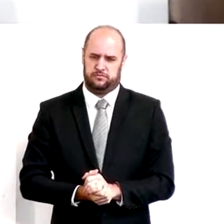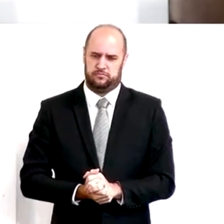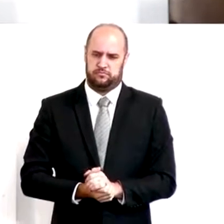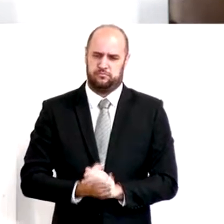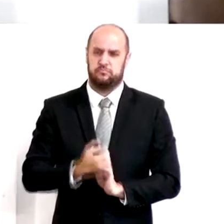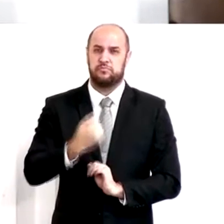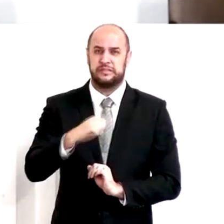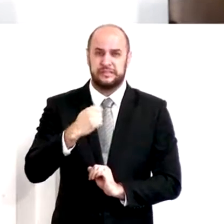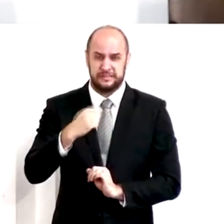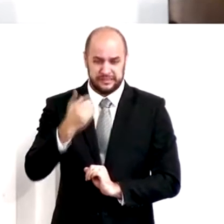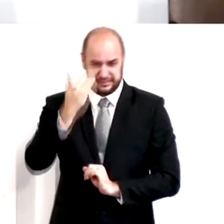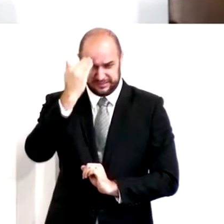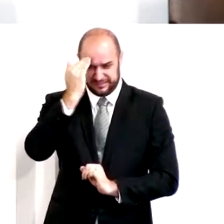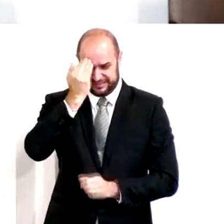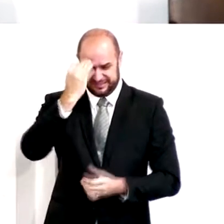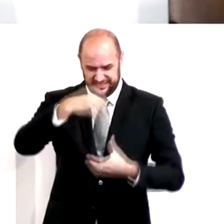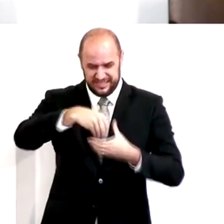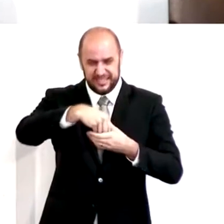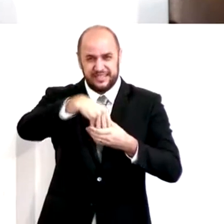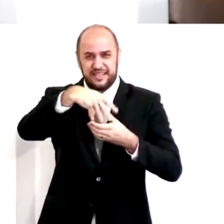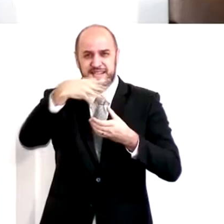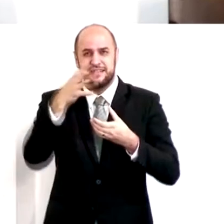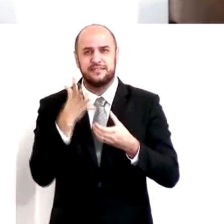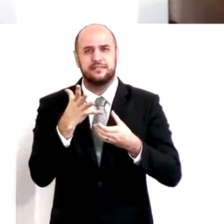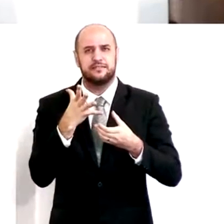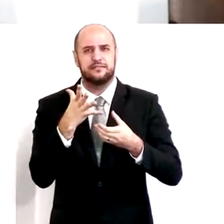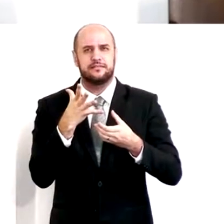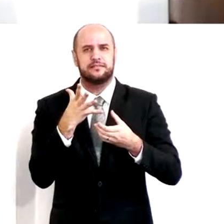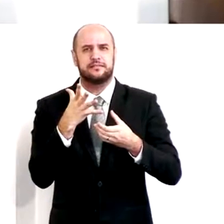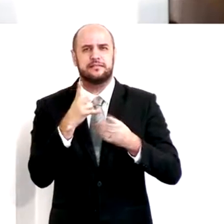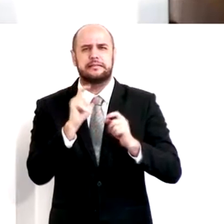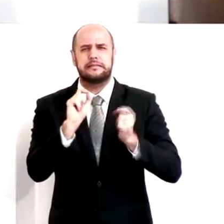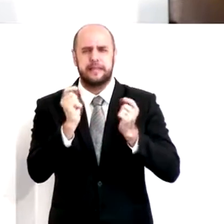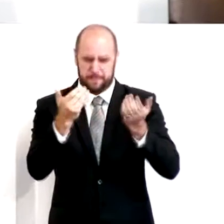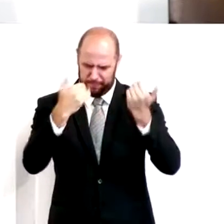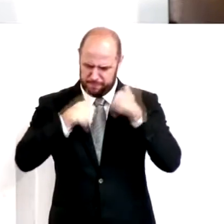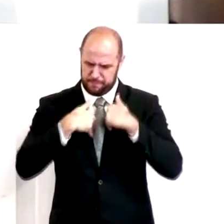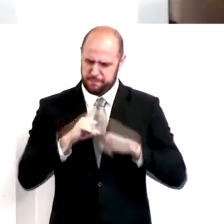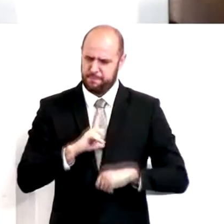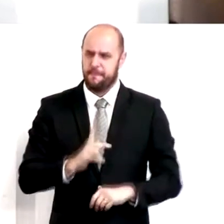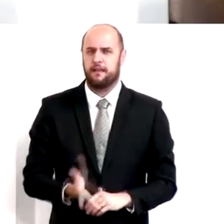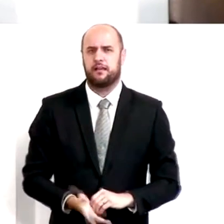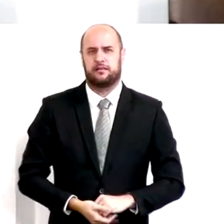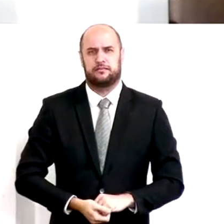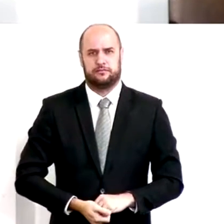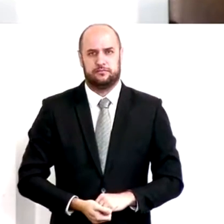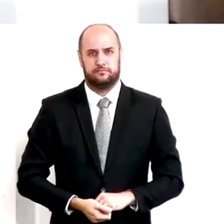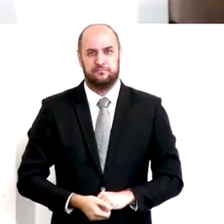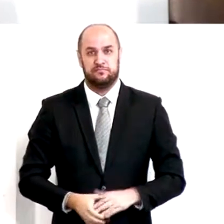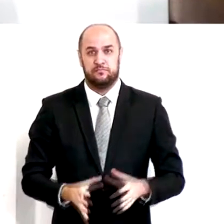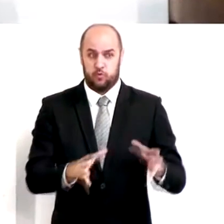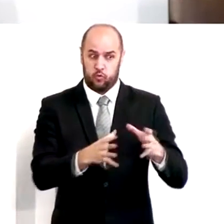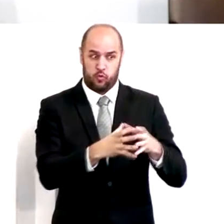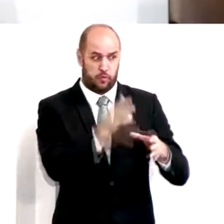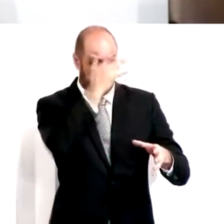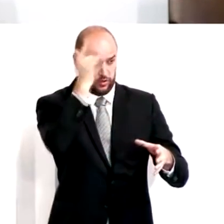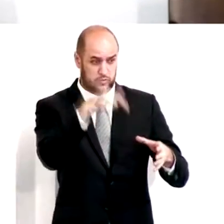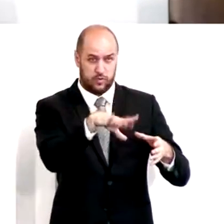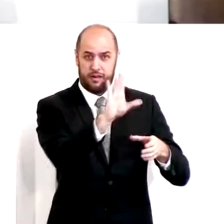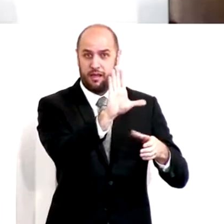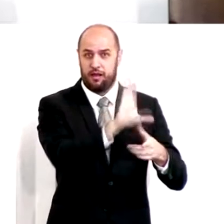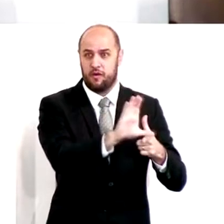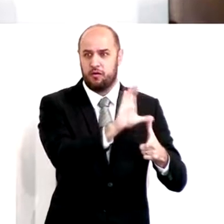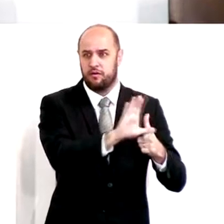sua essência. Quem eram aqueles homens e aquelas mulheres? Os coríntios precisariam entender qual